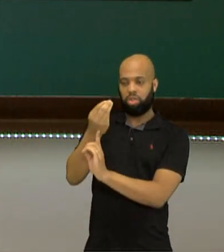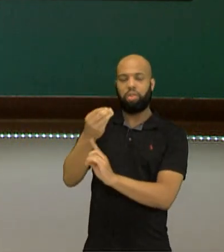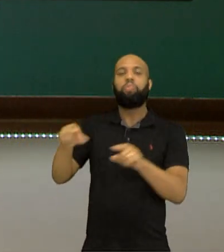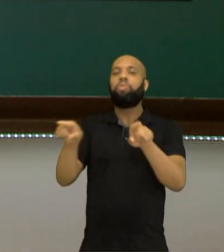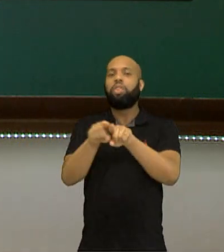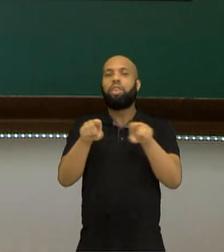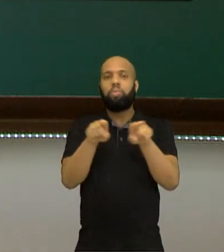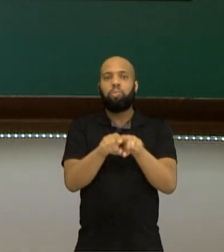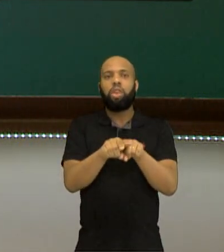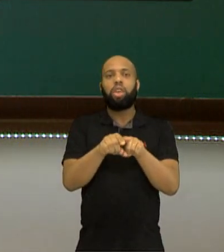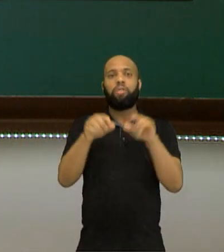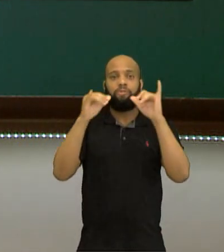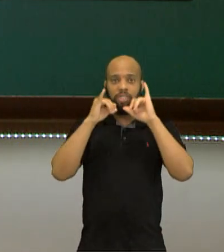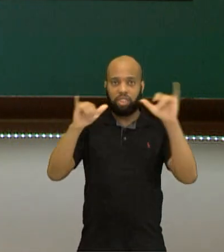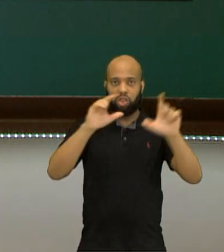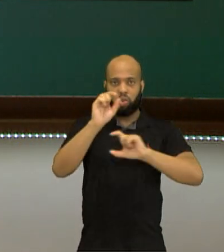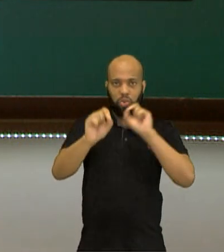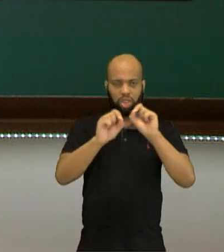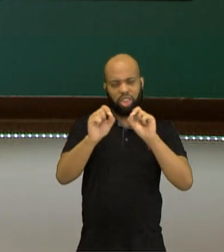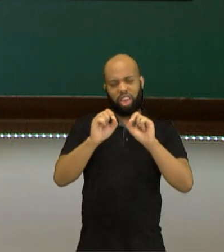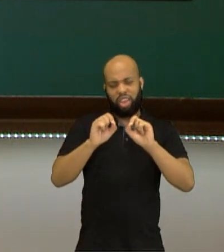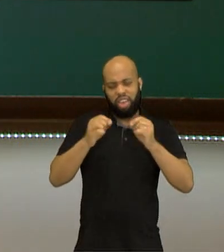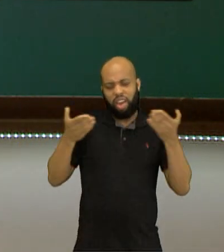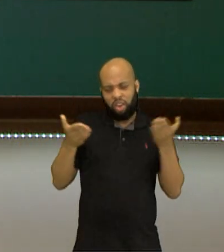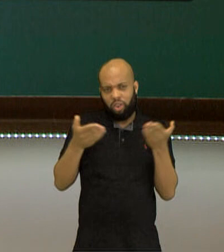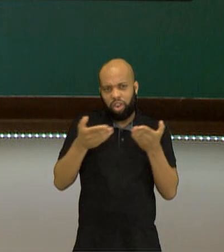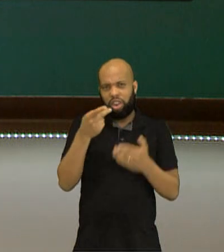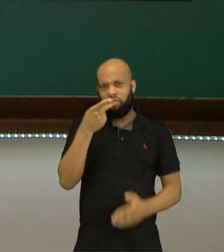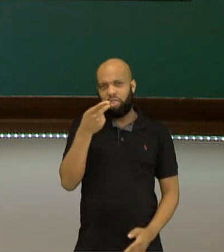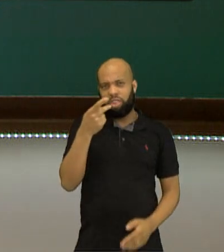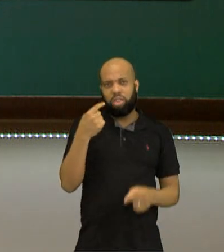para vocês. Eu falo isso